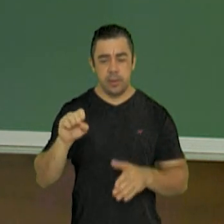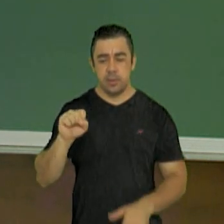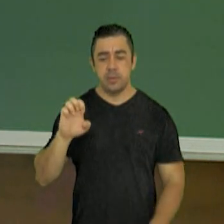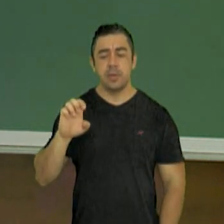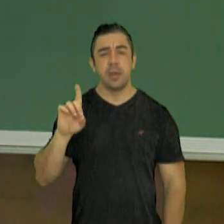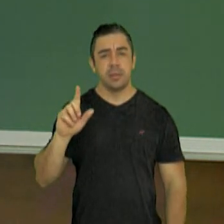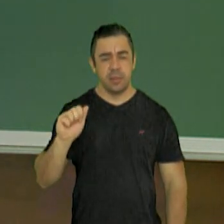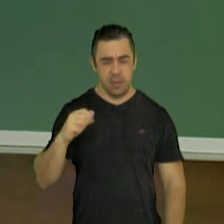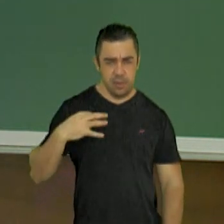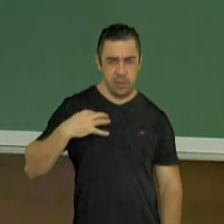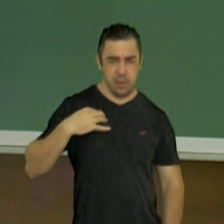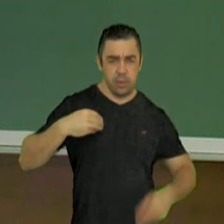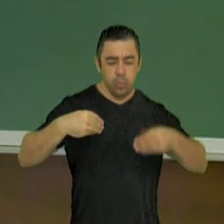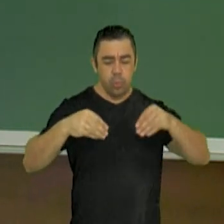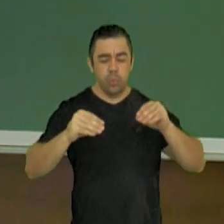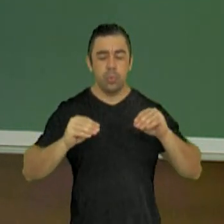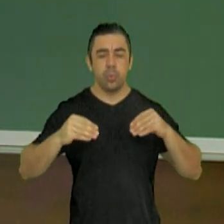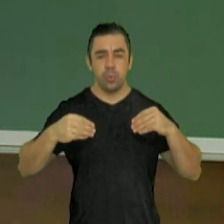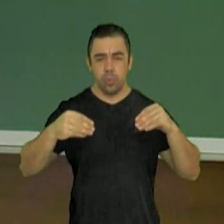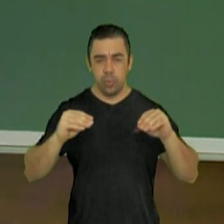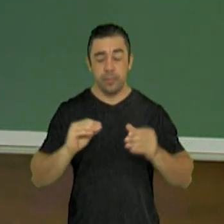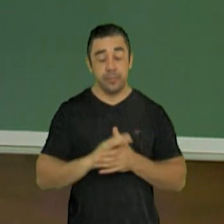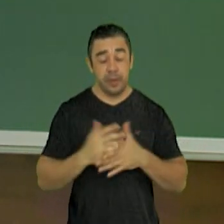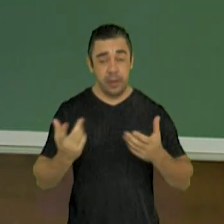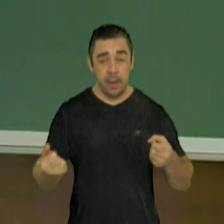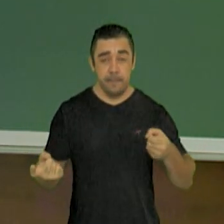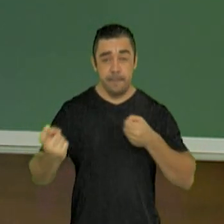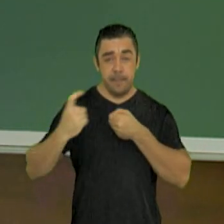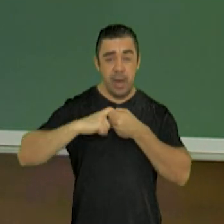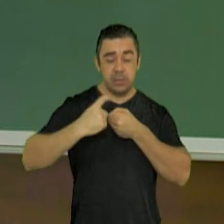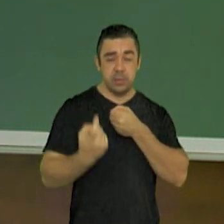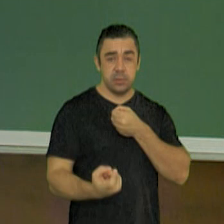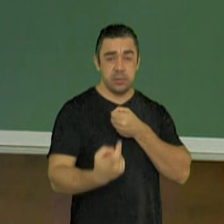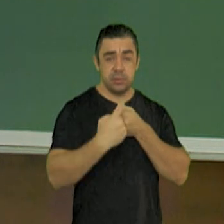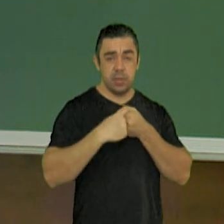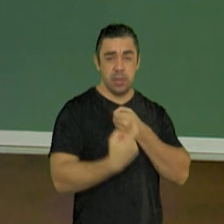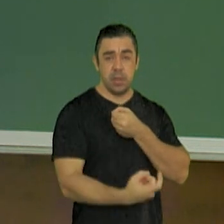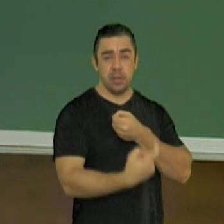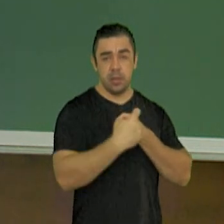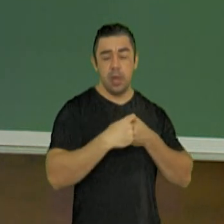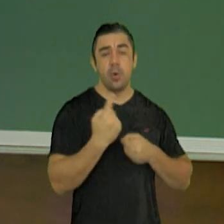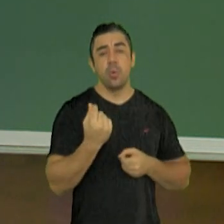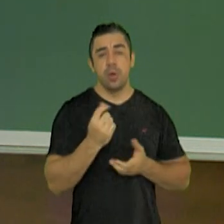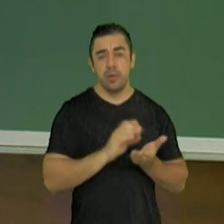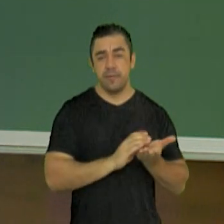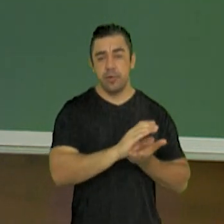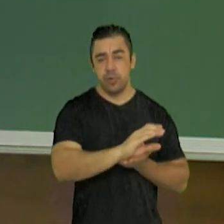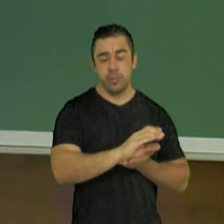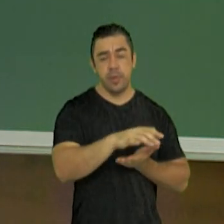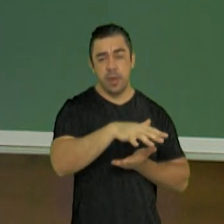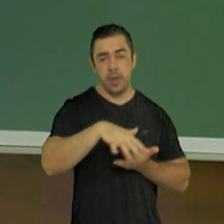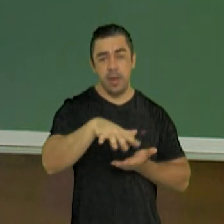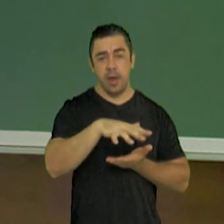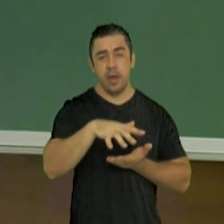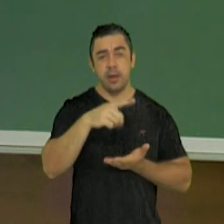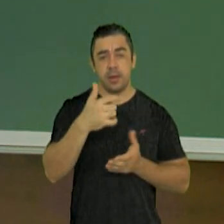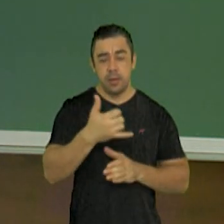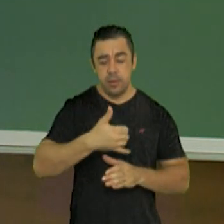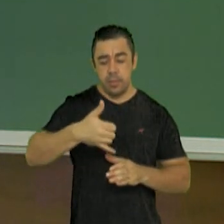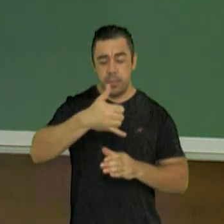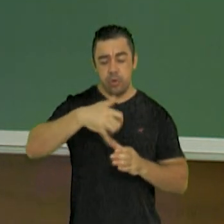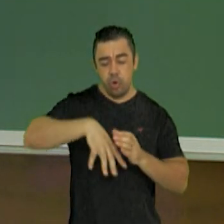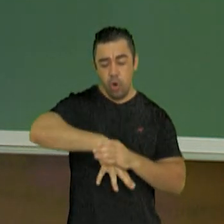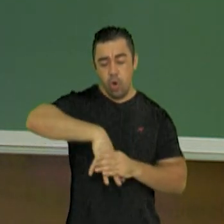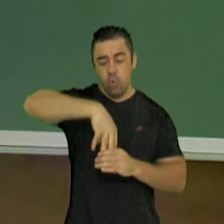2013. Então, eles querem fazer essa parceria com os outros países para investir em indústria do petróleo,